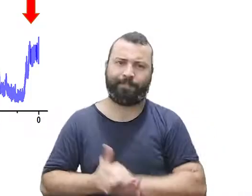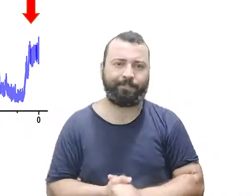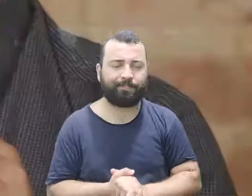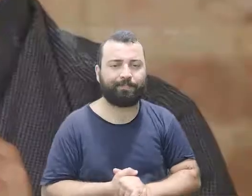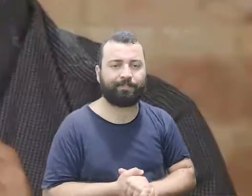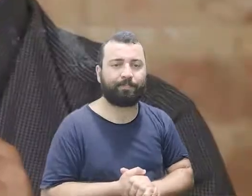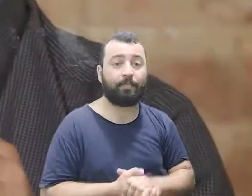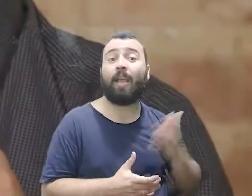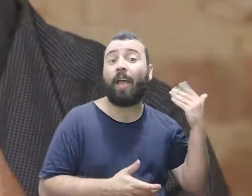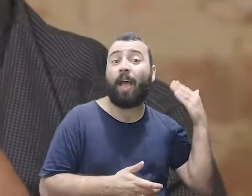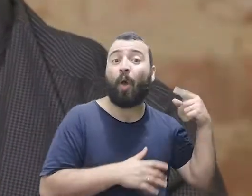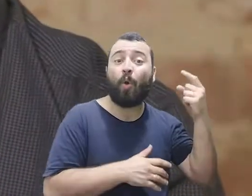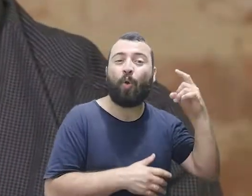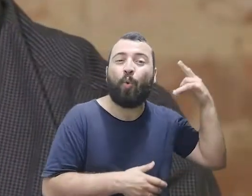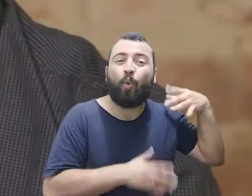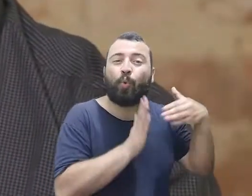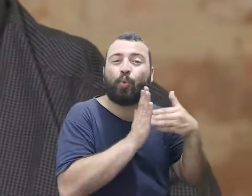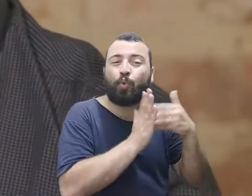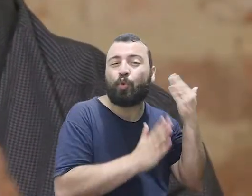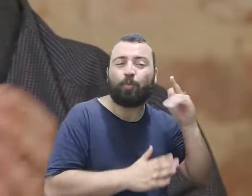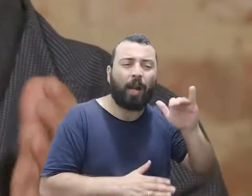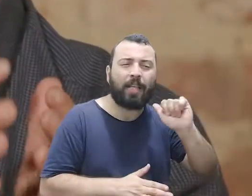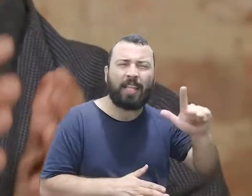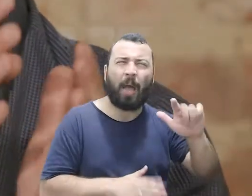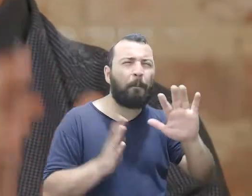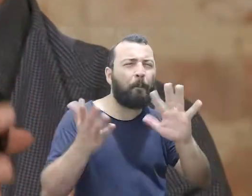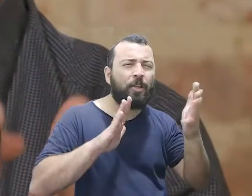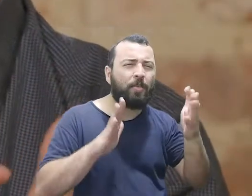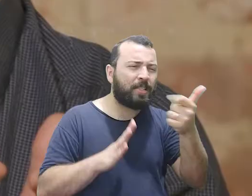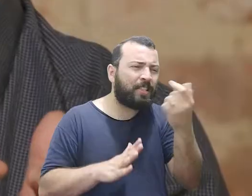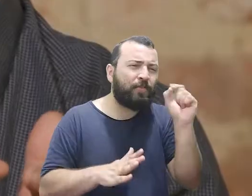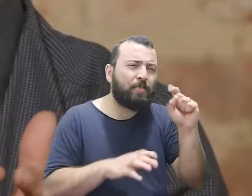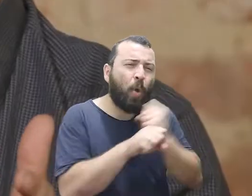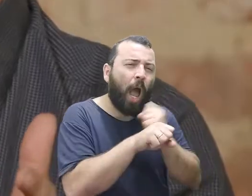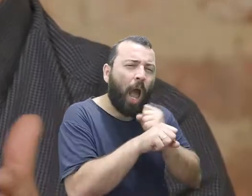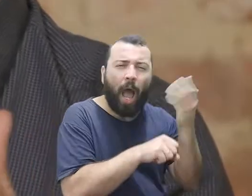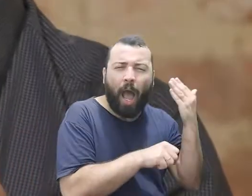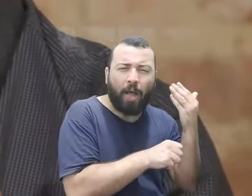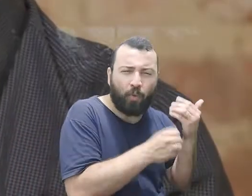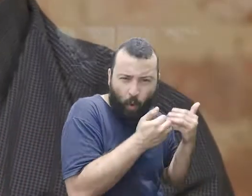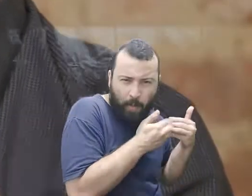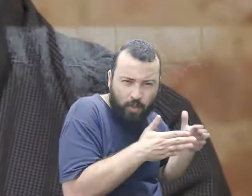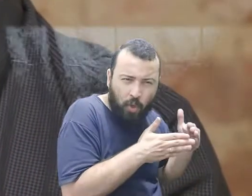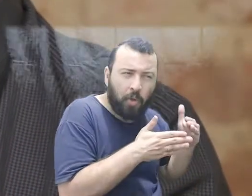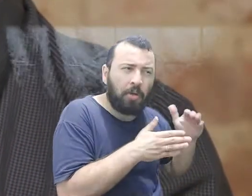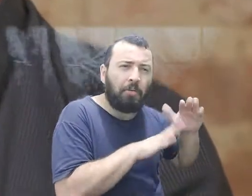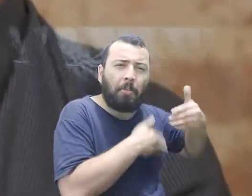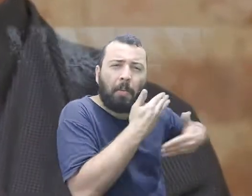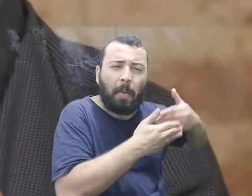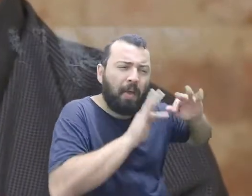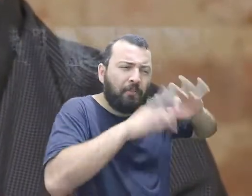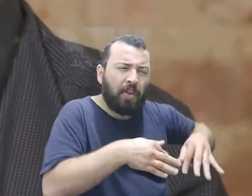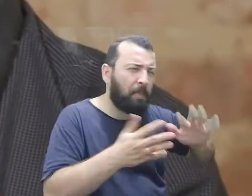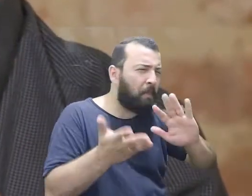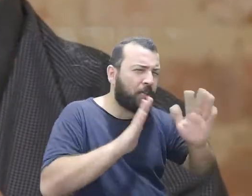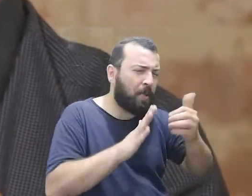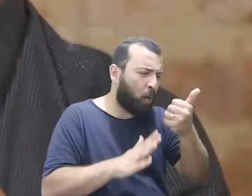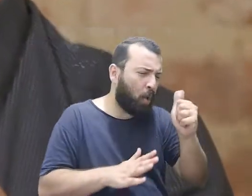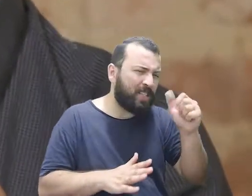O último glacial, ele começou a coisa de 120 mil anos e terminou por volta de